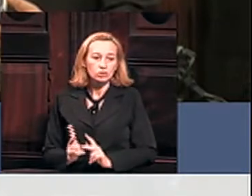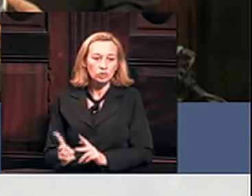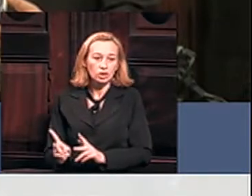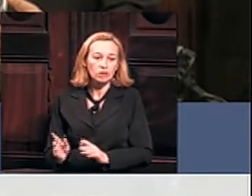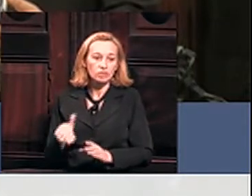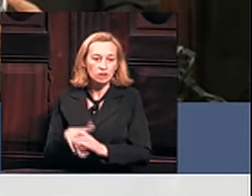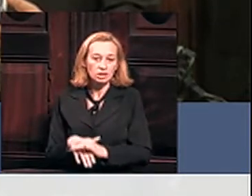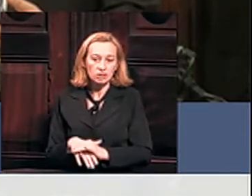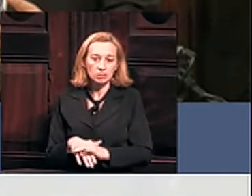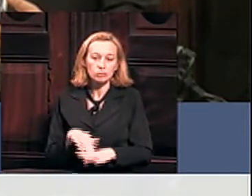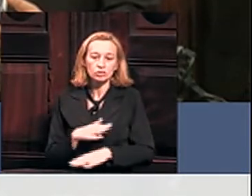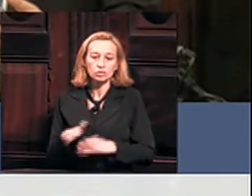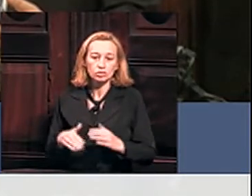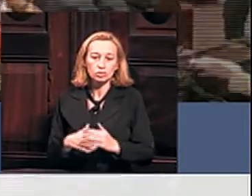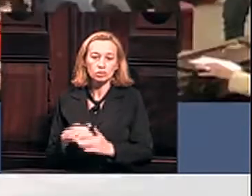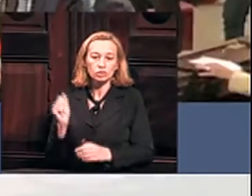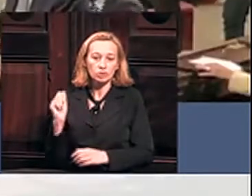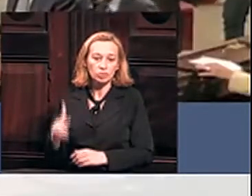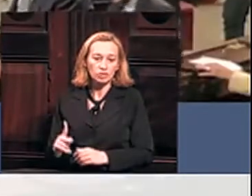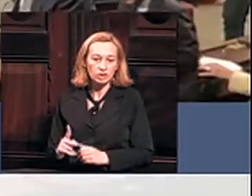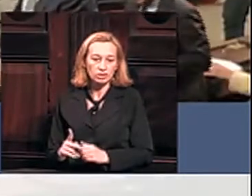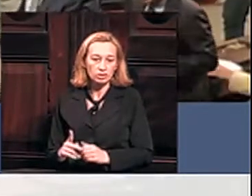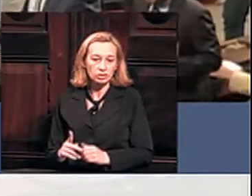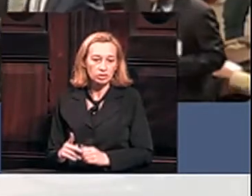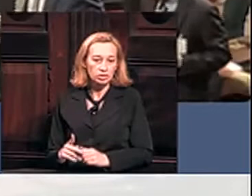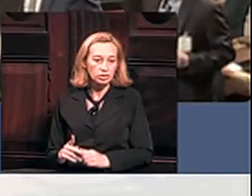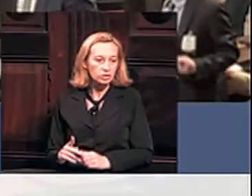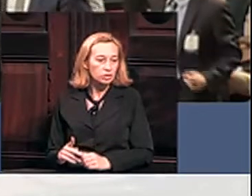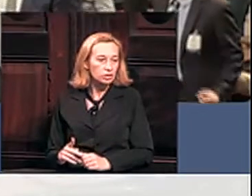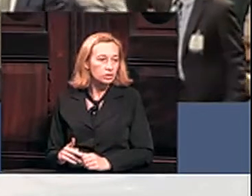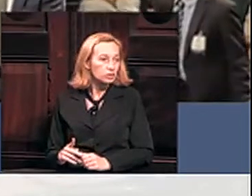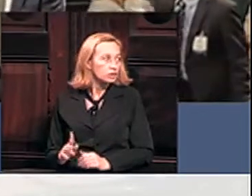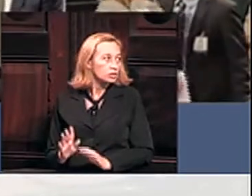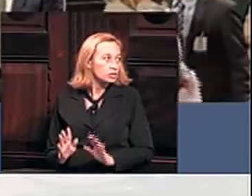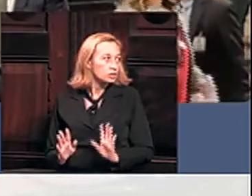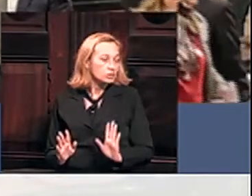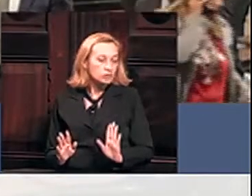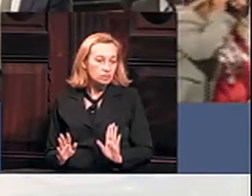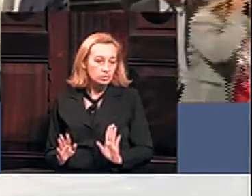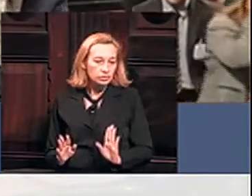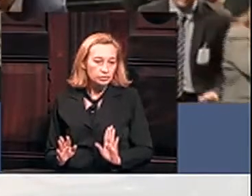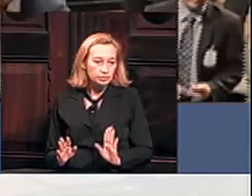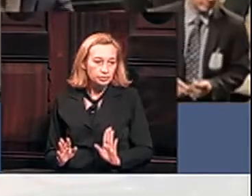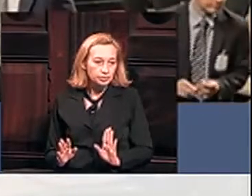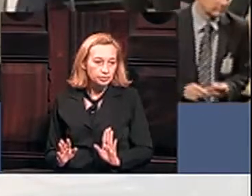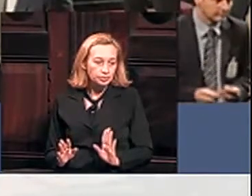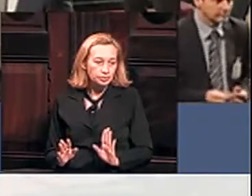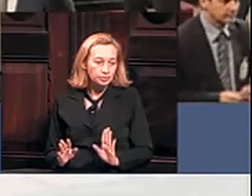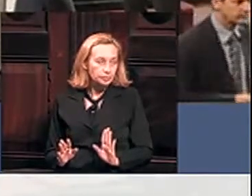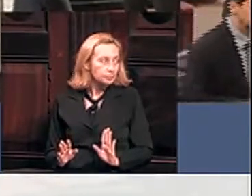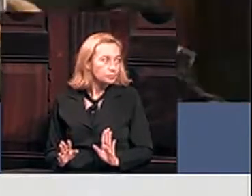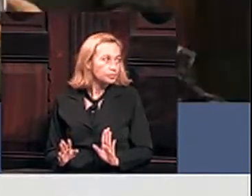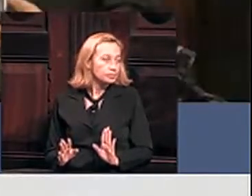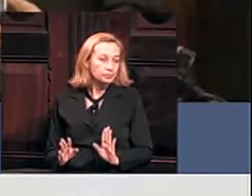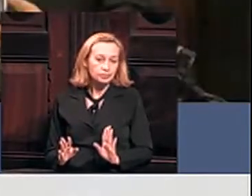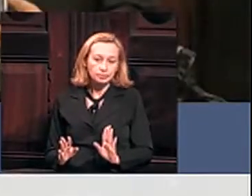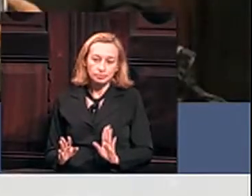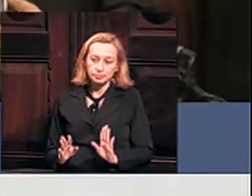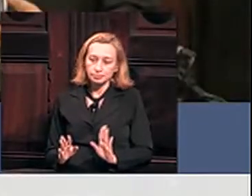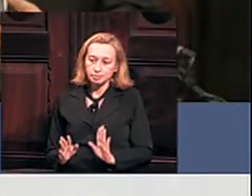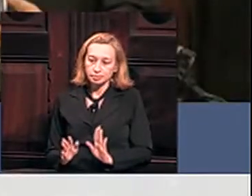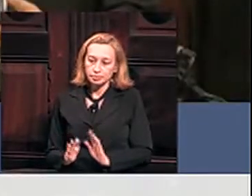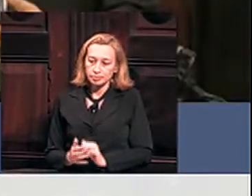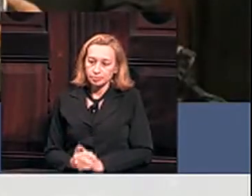os senhores que aprovam isso como estão, aprovado. Declaração salvo de voto. Destaques. Vai encaminhamento de bancada. Então,